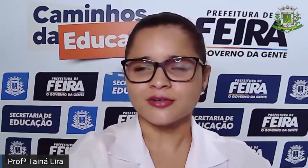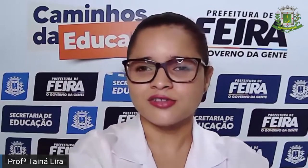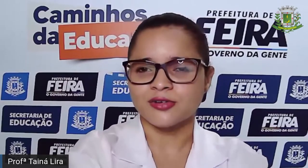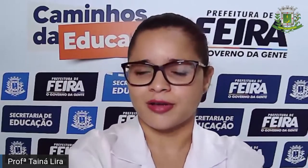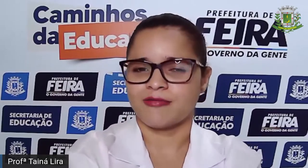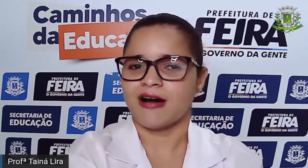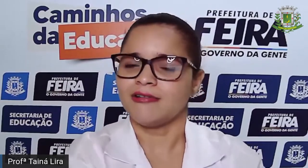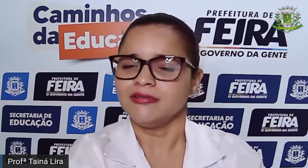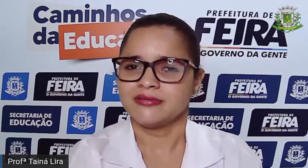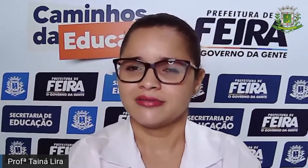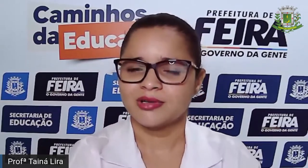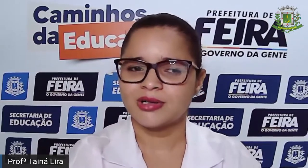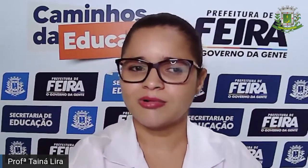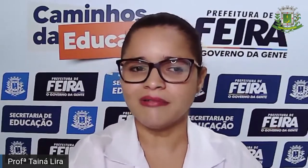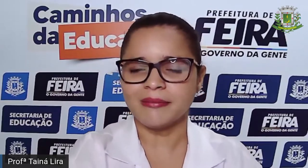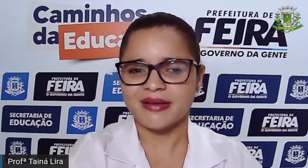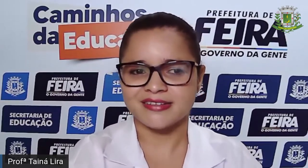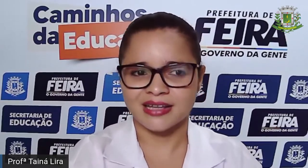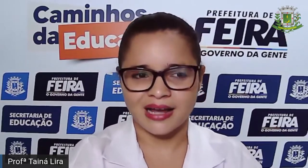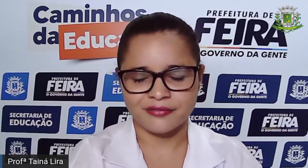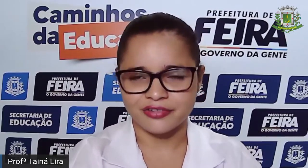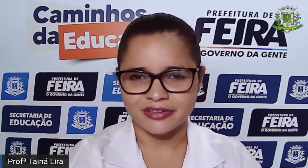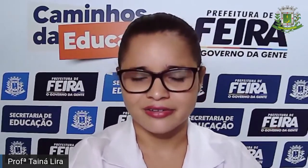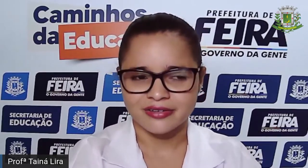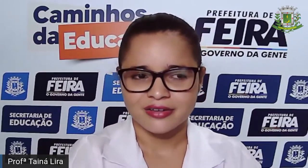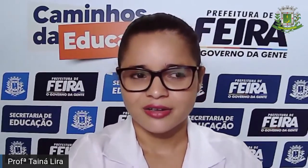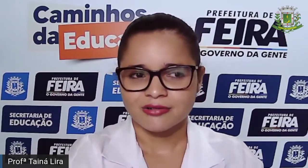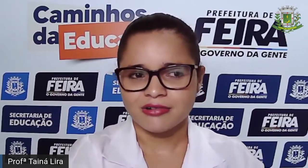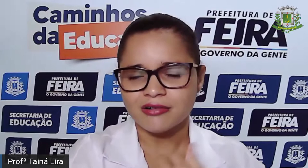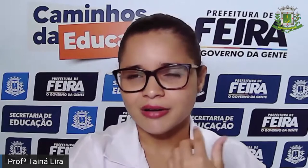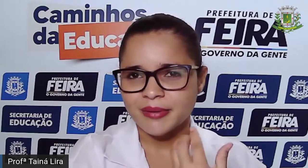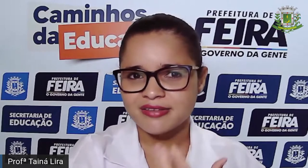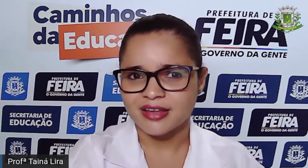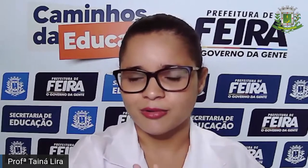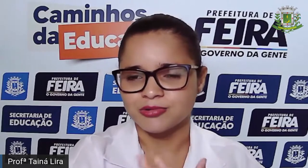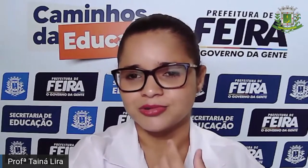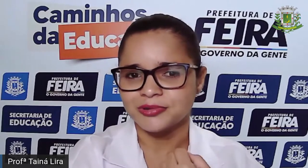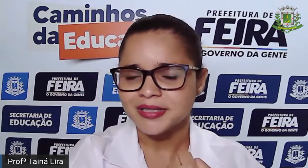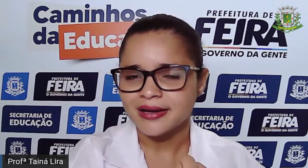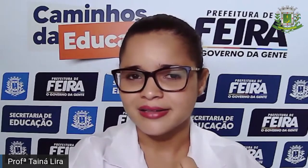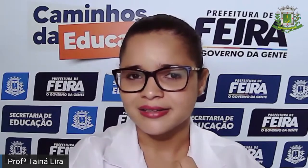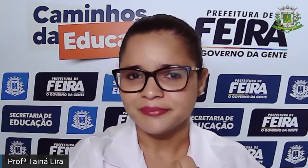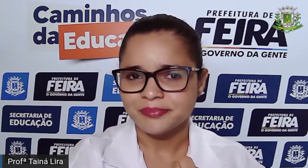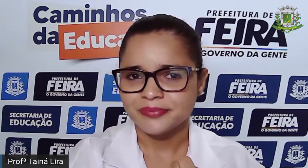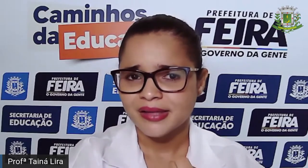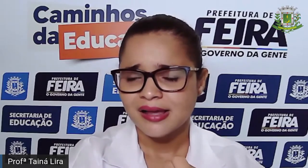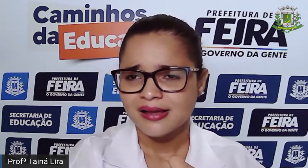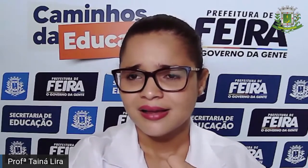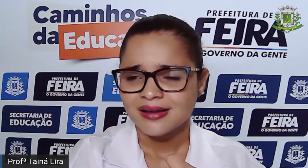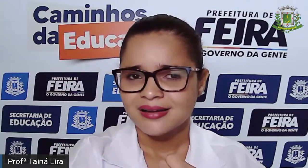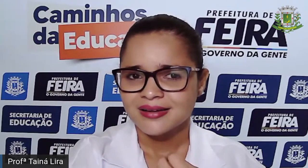Será que o som é igual? Qual é mais grave? Qual é mais agudo? E aí?